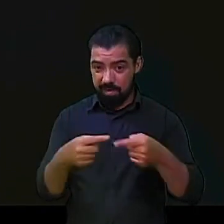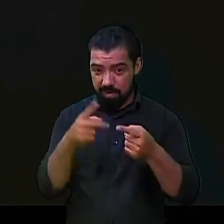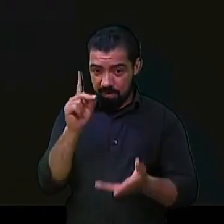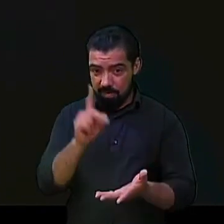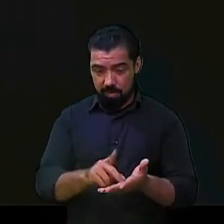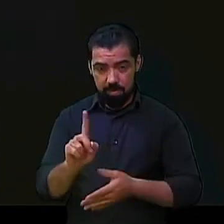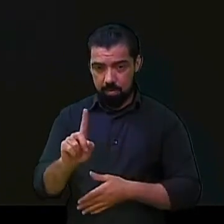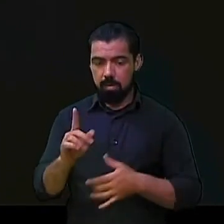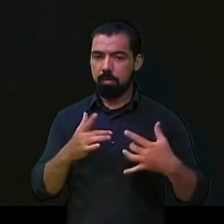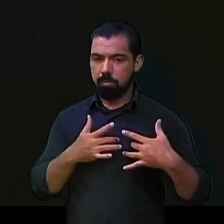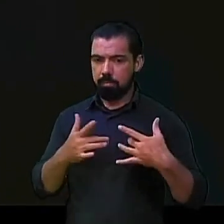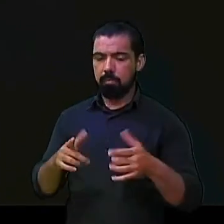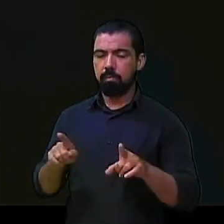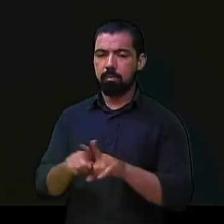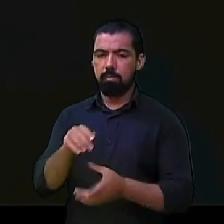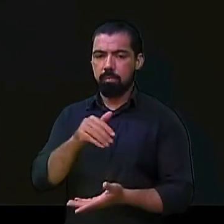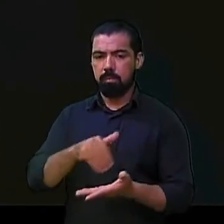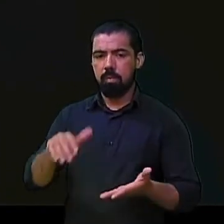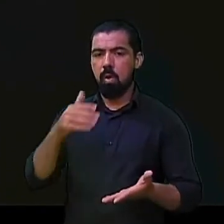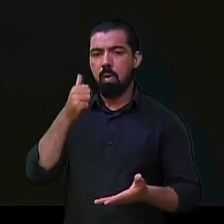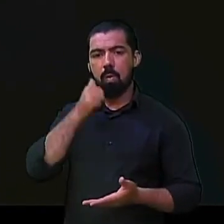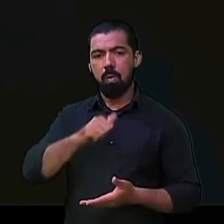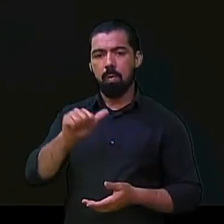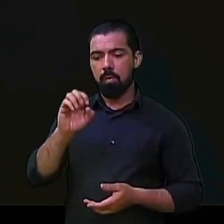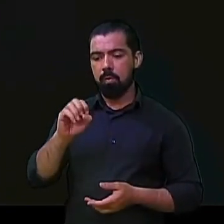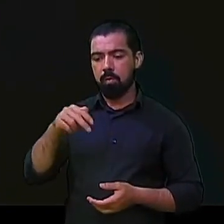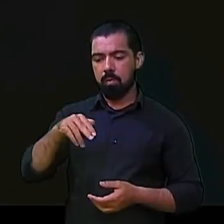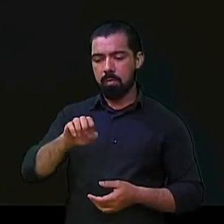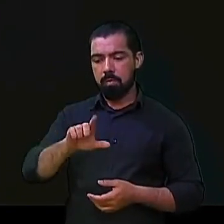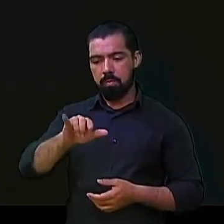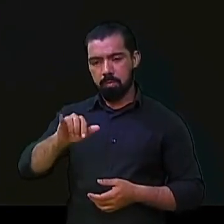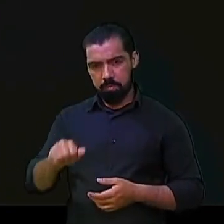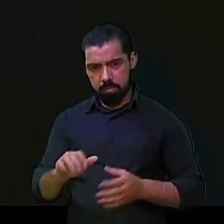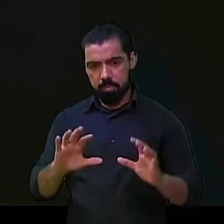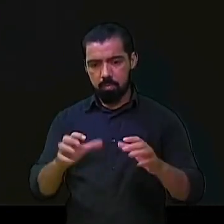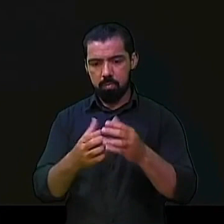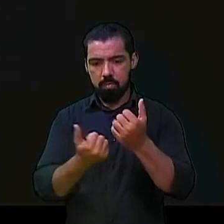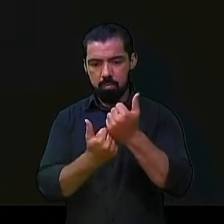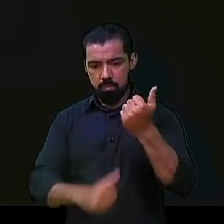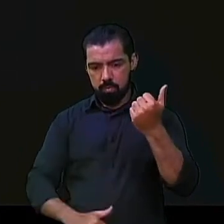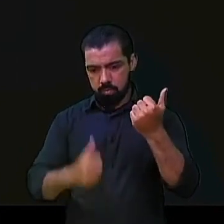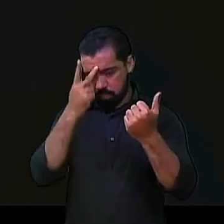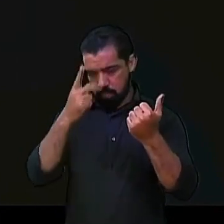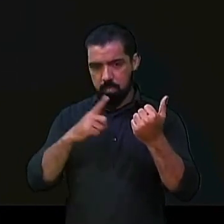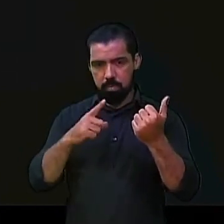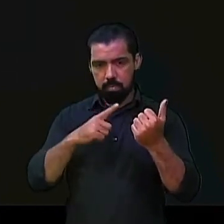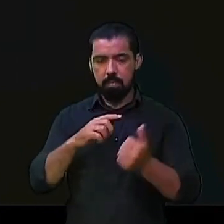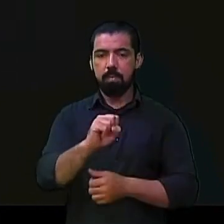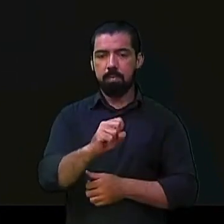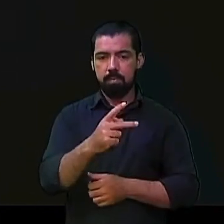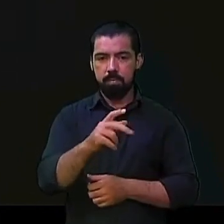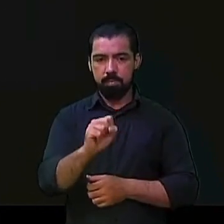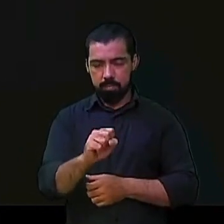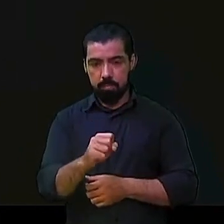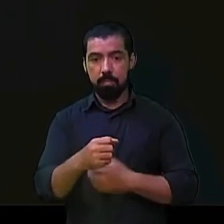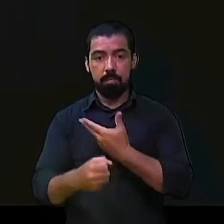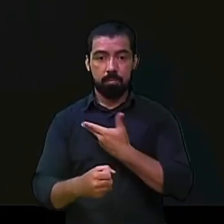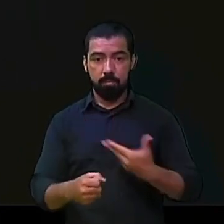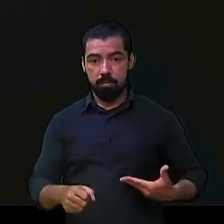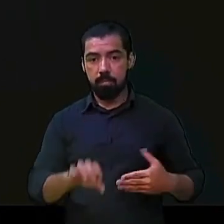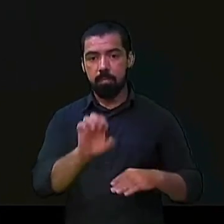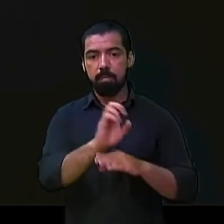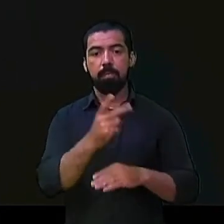nossa solidariedade, a secretária Onélia, a equipe de competente que hoje tem a SPS, o governo do Estado